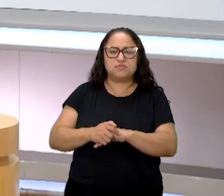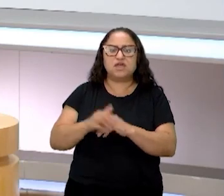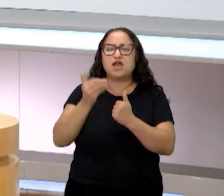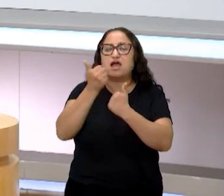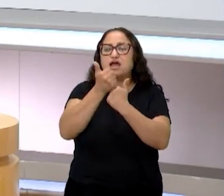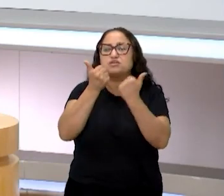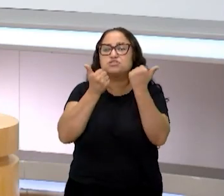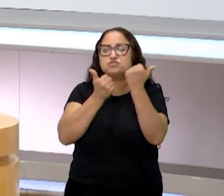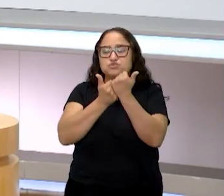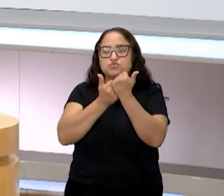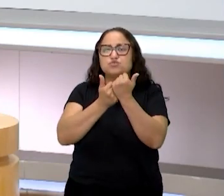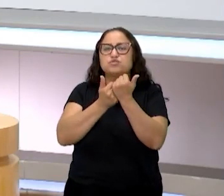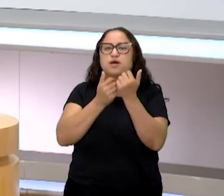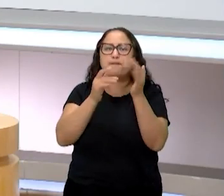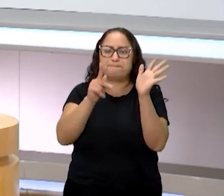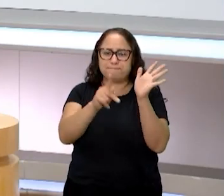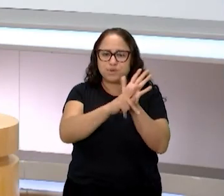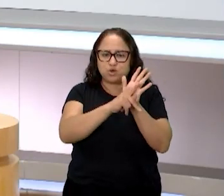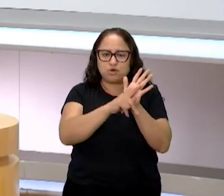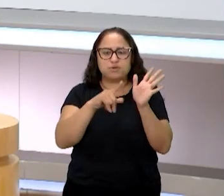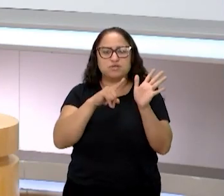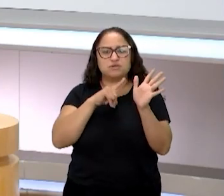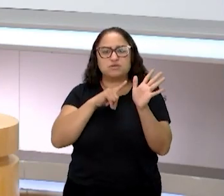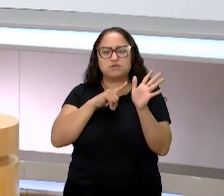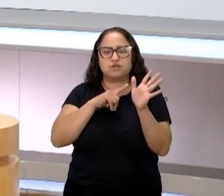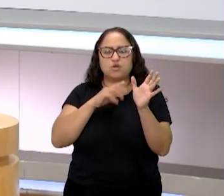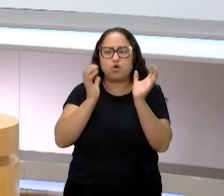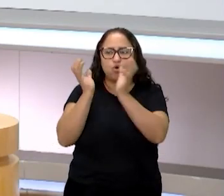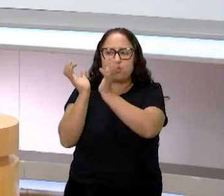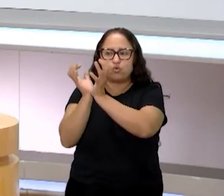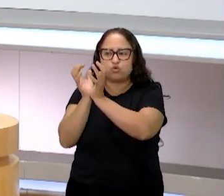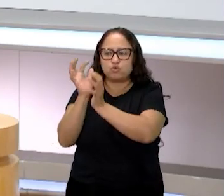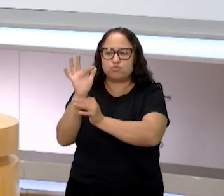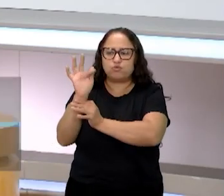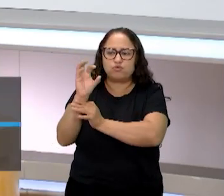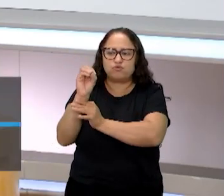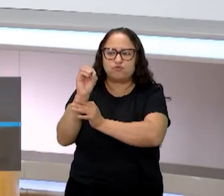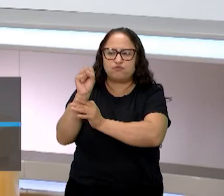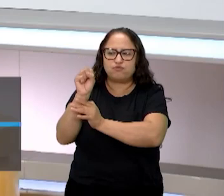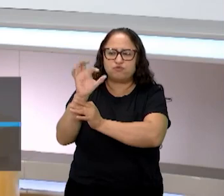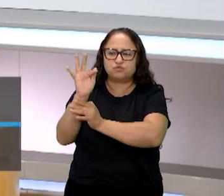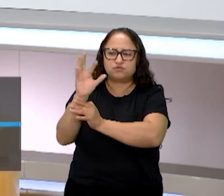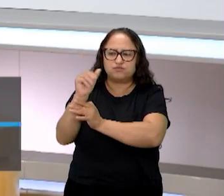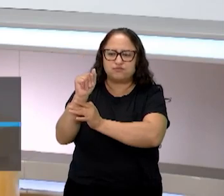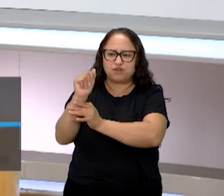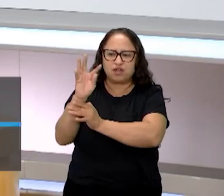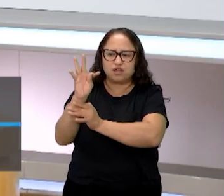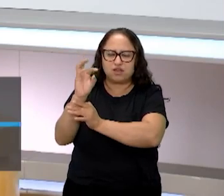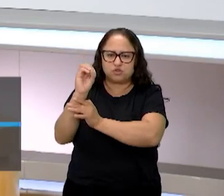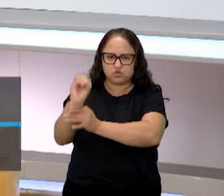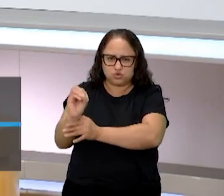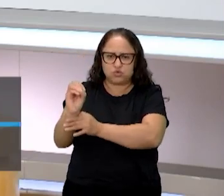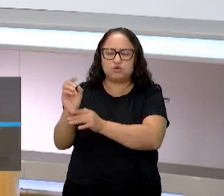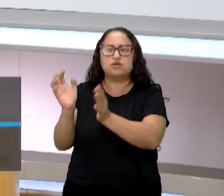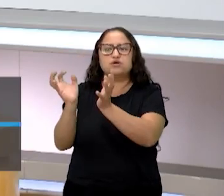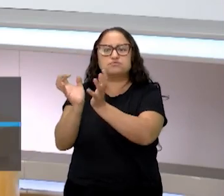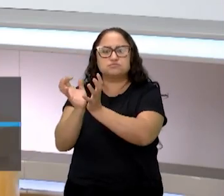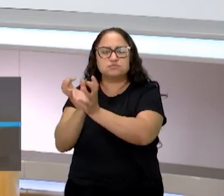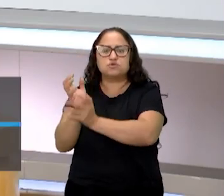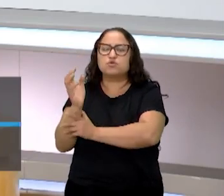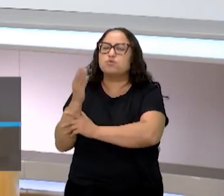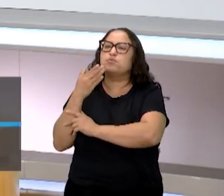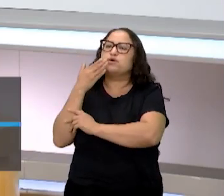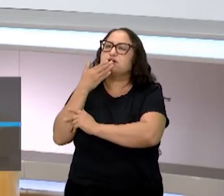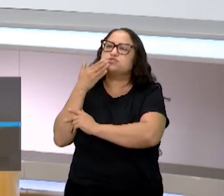do DNA em si, ele é composto, então, por um grupo fosfato, ele é composto por um açúcar, né, com